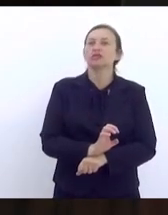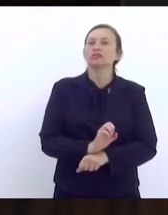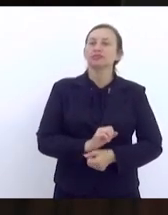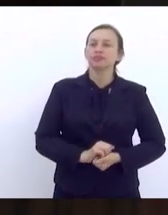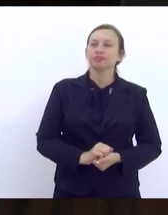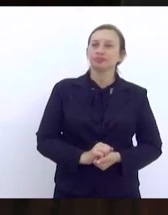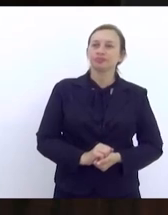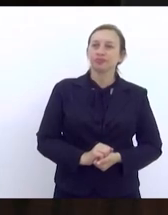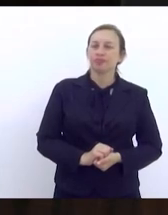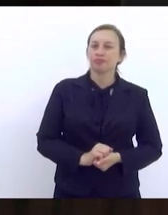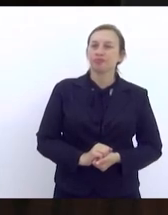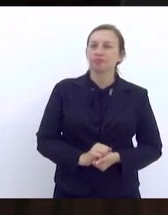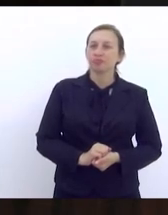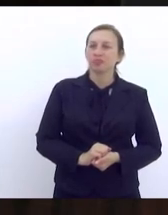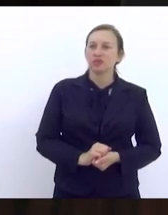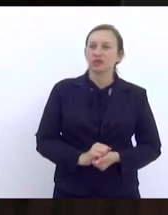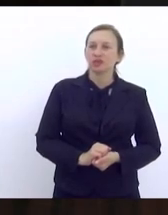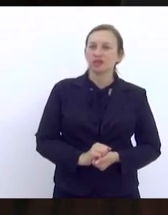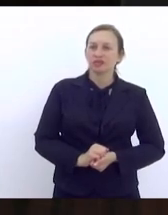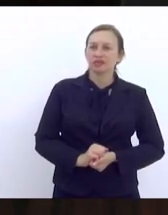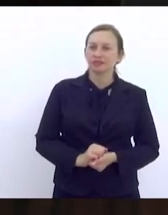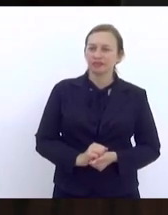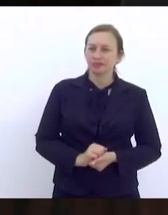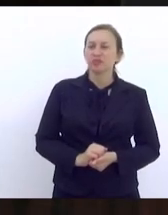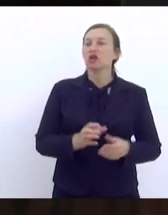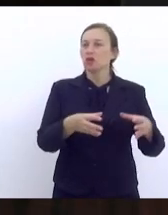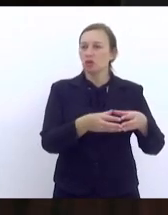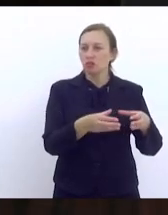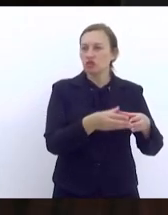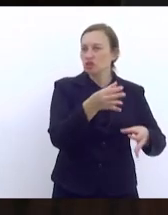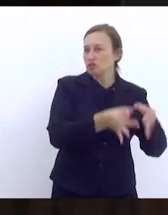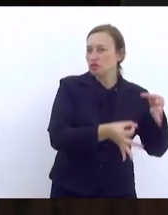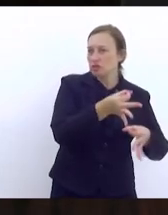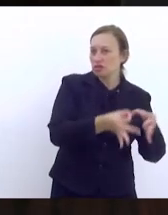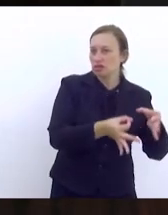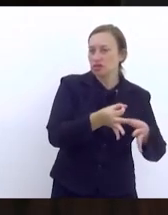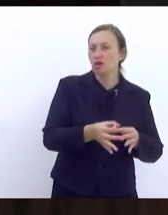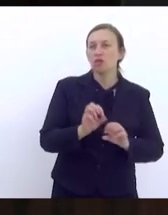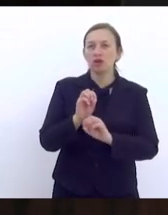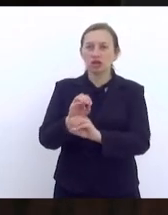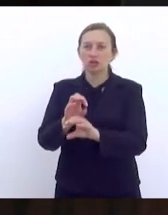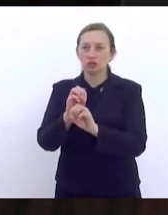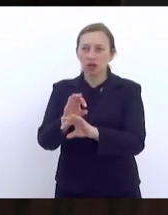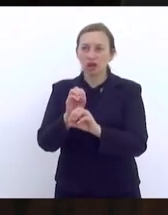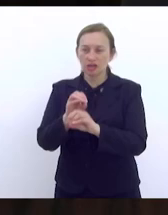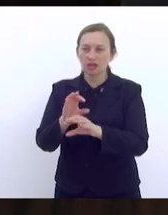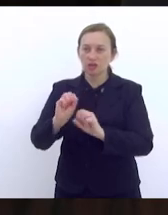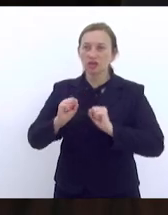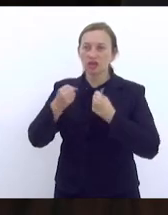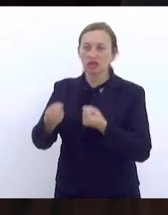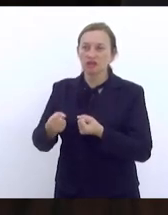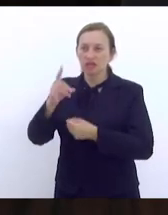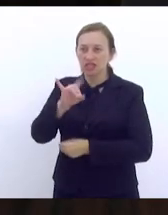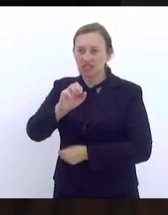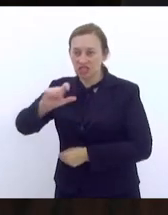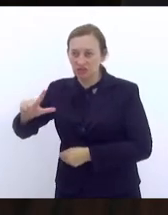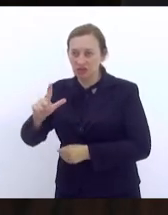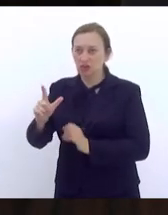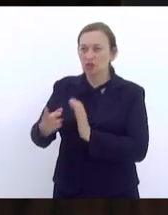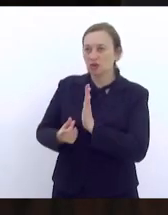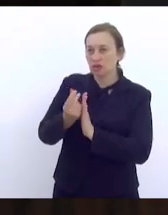unidades estaduais pendente de Paris as comissões de condições Justiça de educação Defesa Civil orçamento